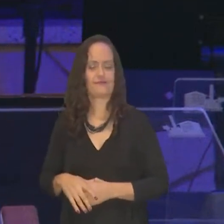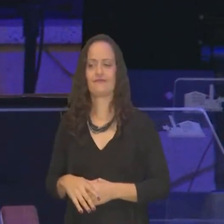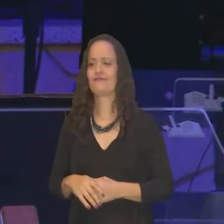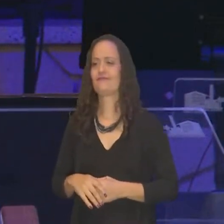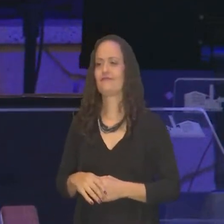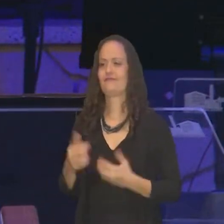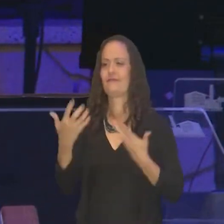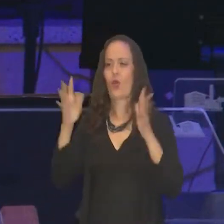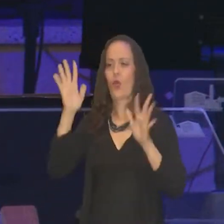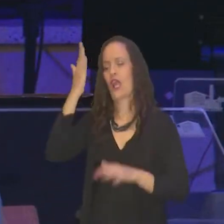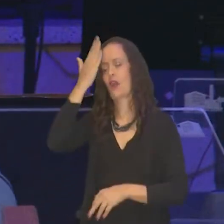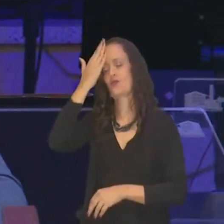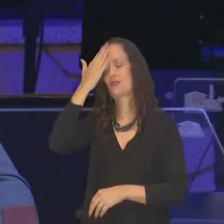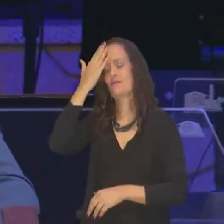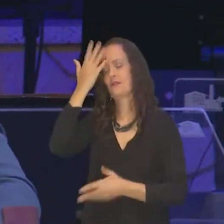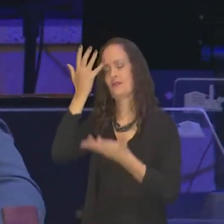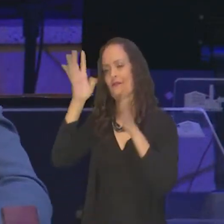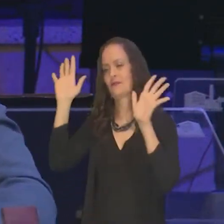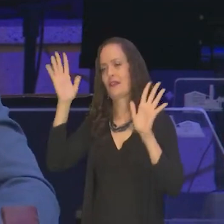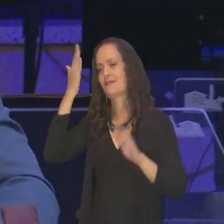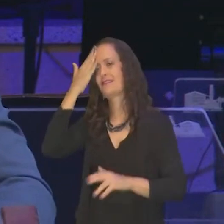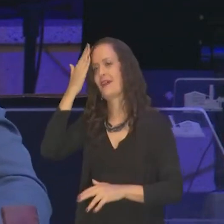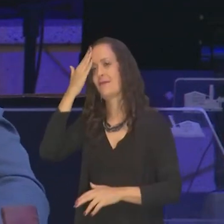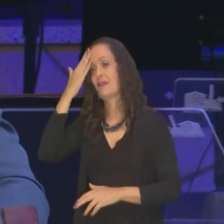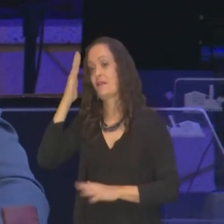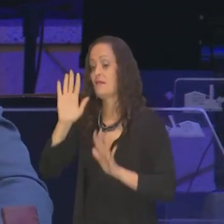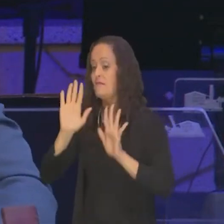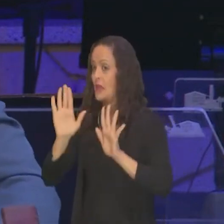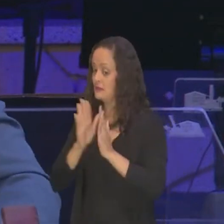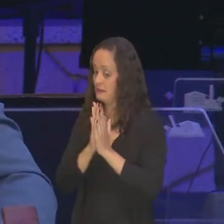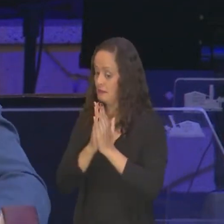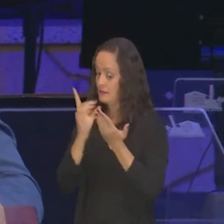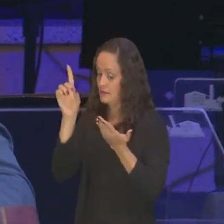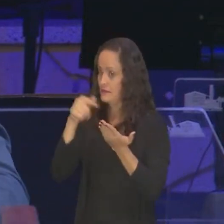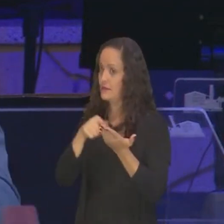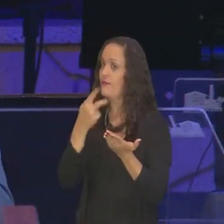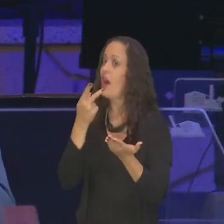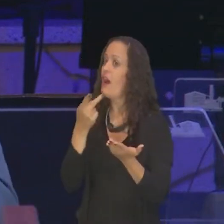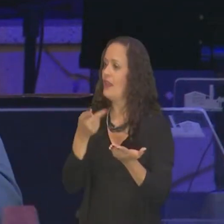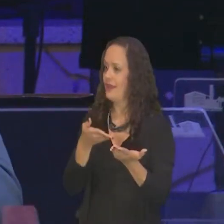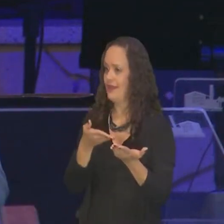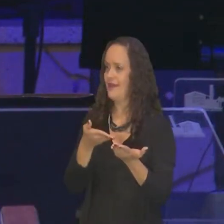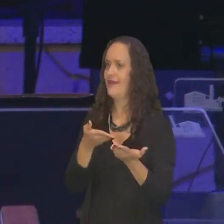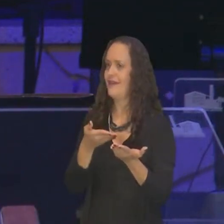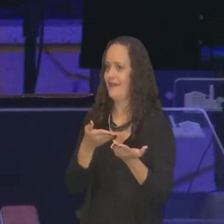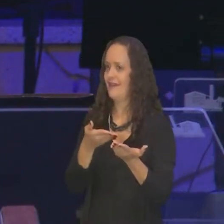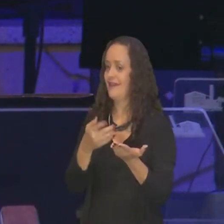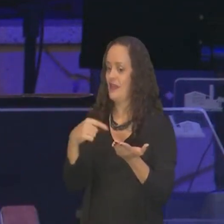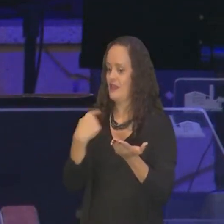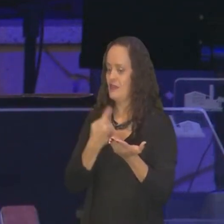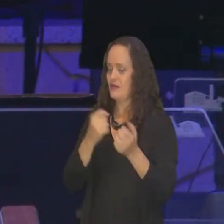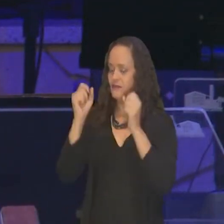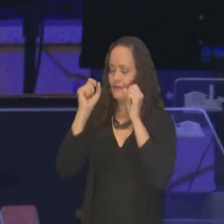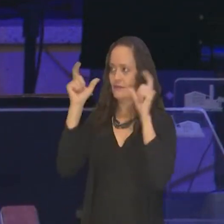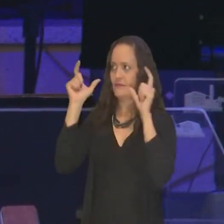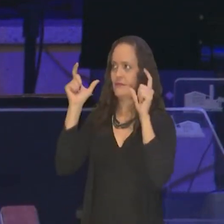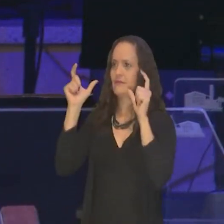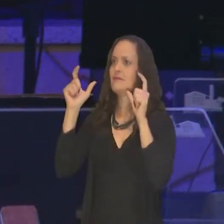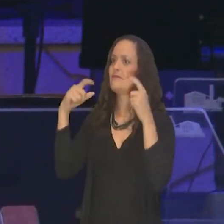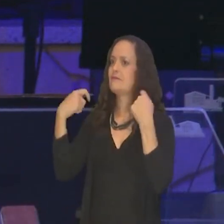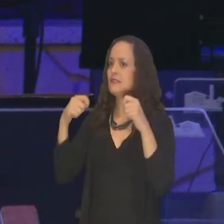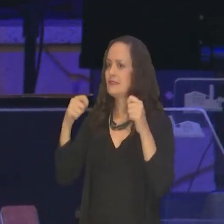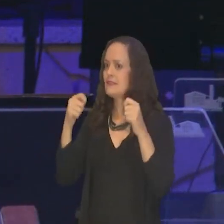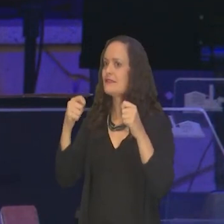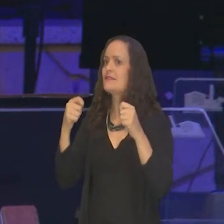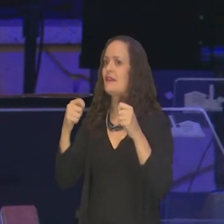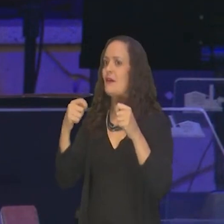devida atenção, e a palavra é bem clara, que nós devemos estar bem apercebidos, porque